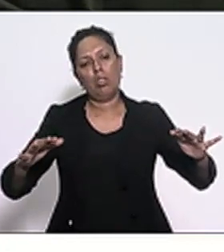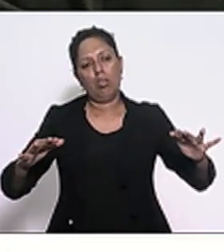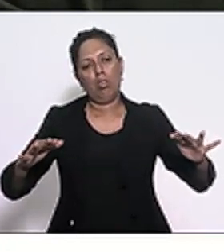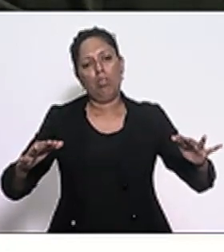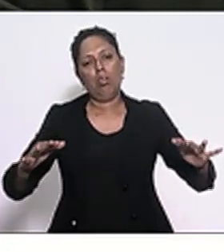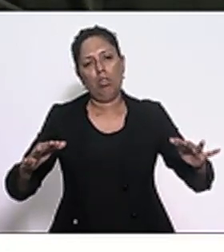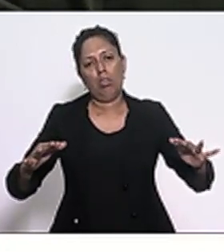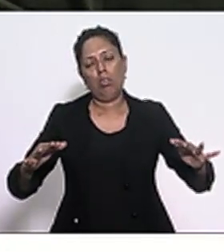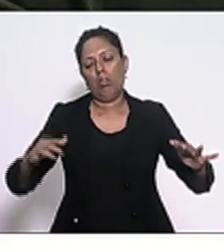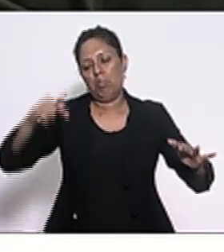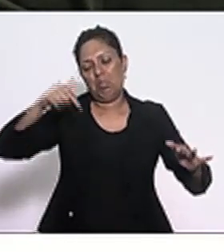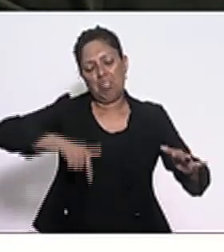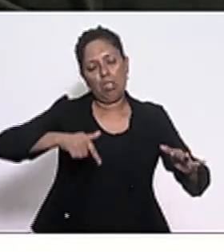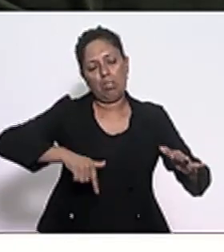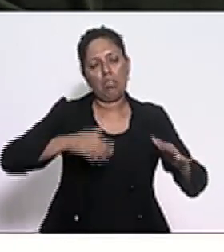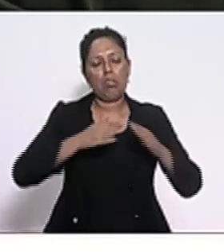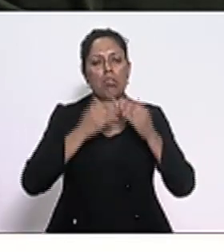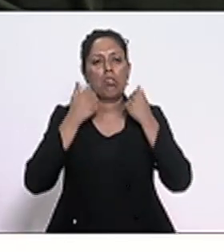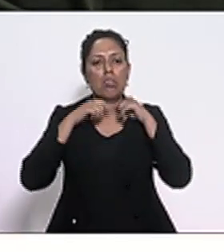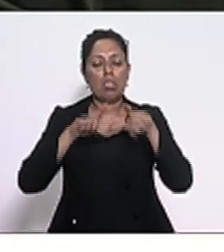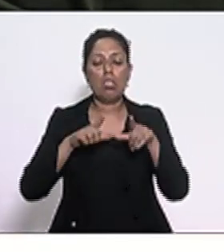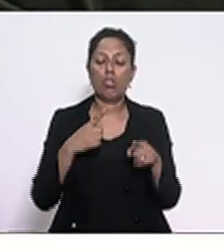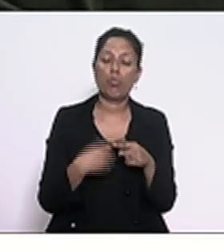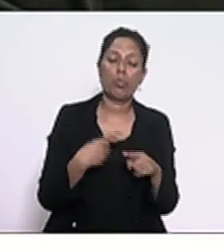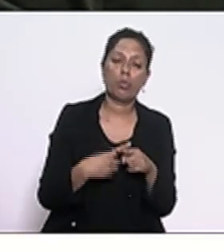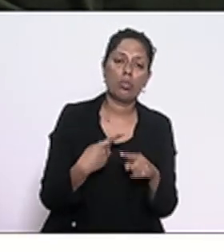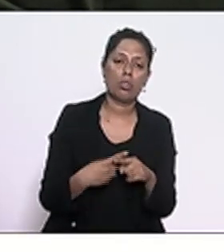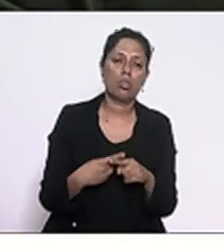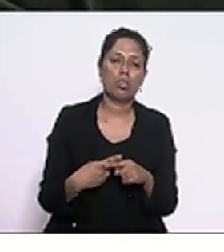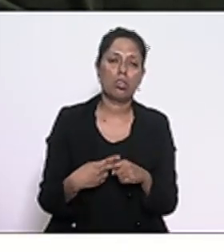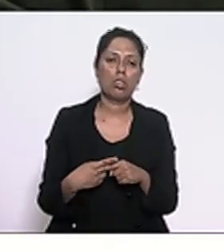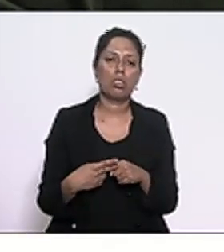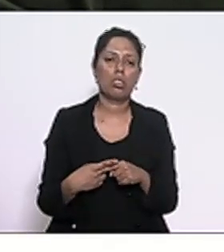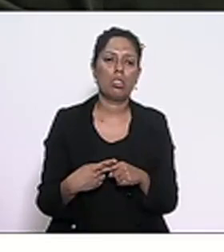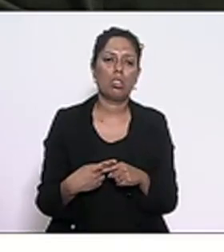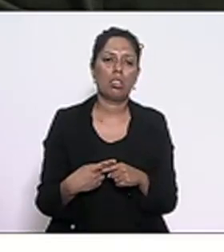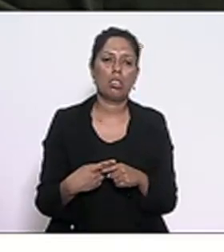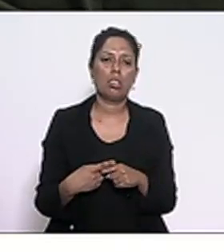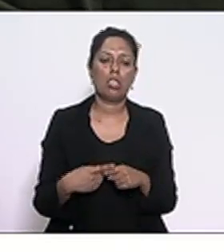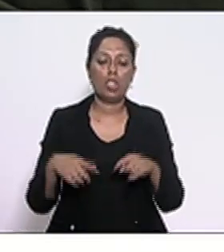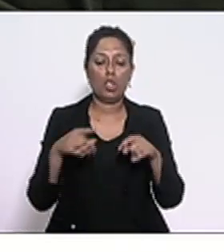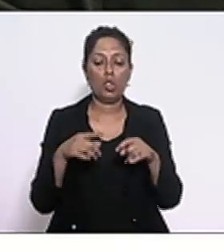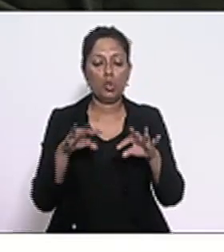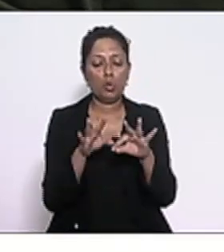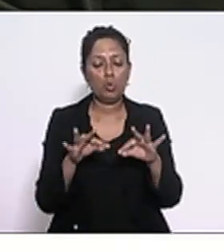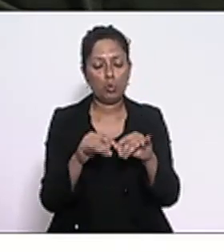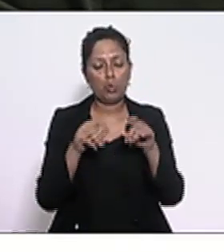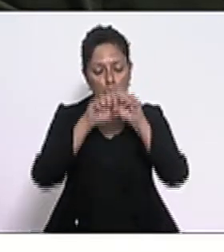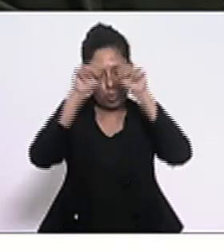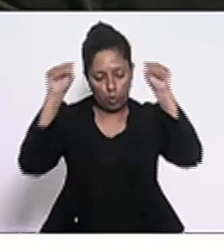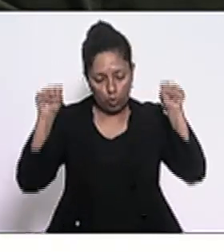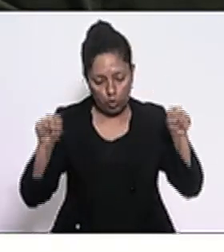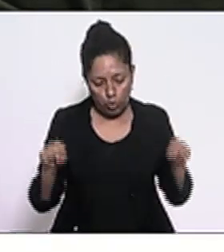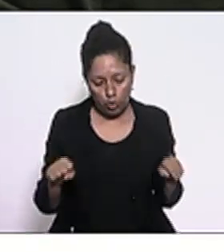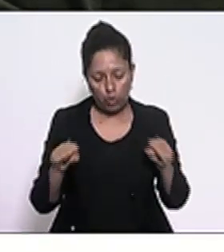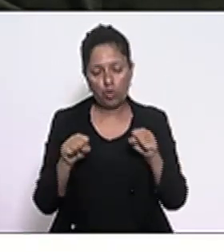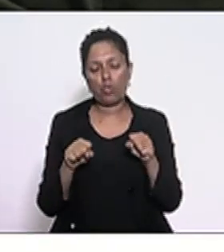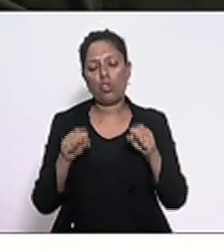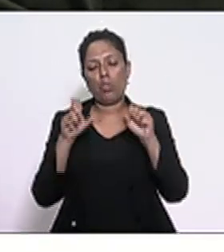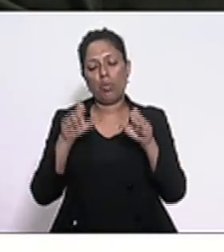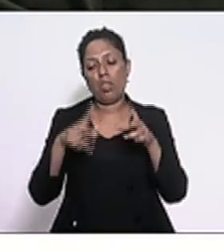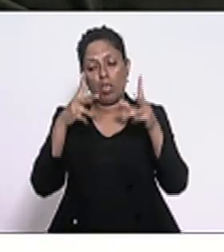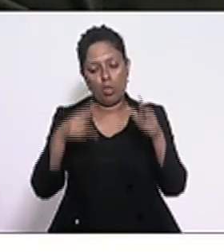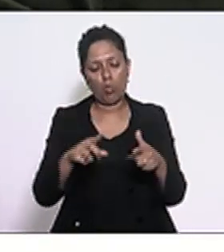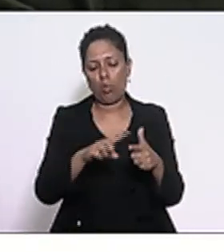uma Assembleia Legislativa, porque a arquitetura do sistema público é a mesma, seja no Legislativo, no Executivo,